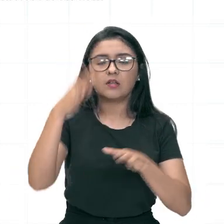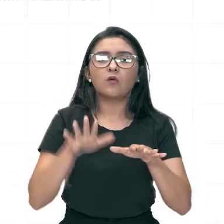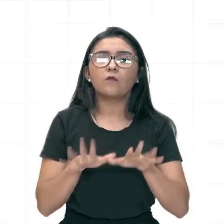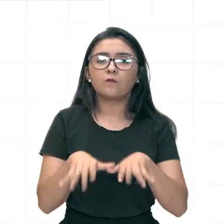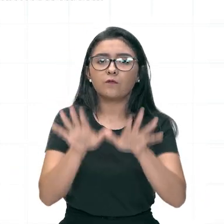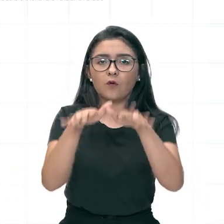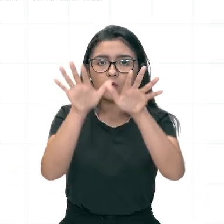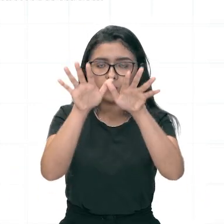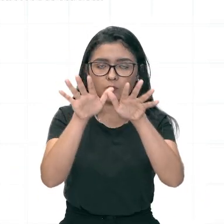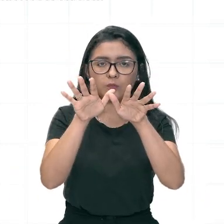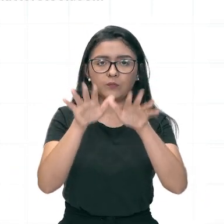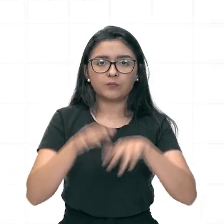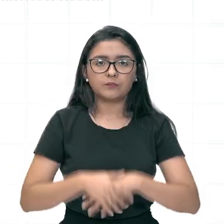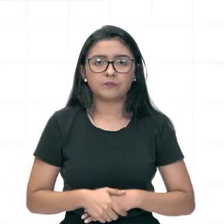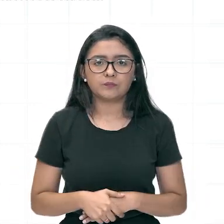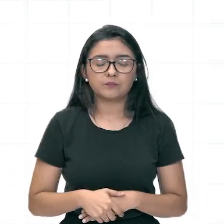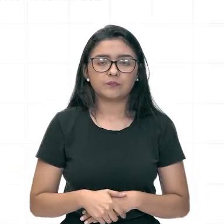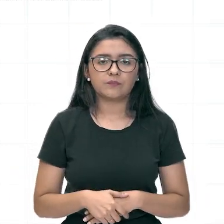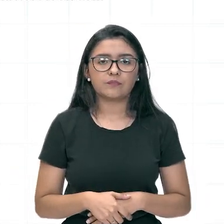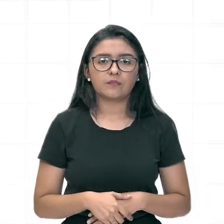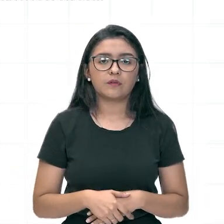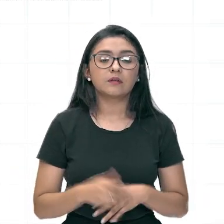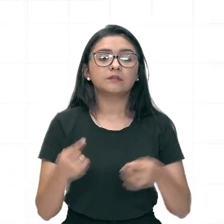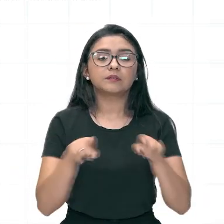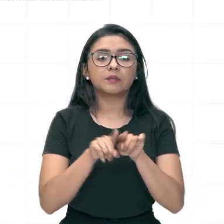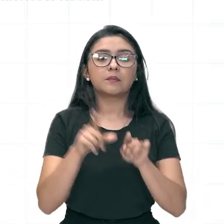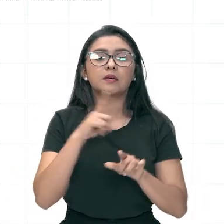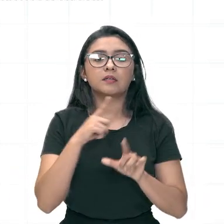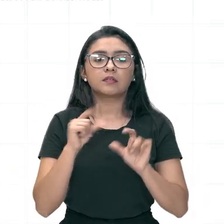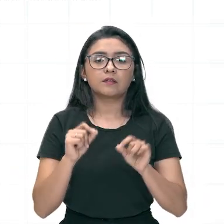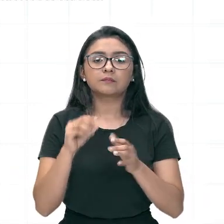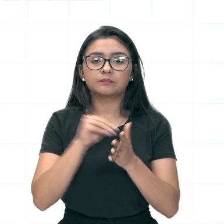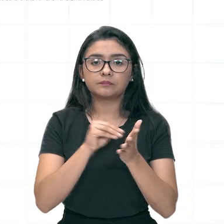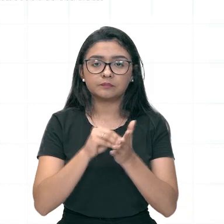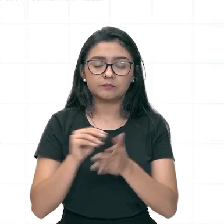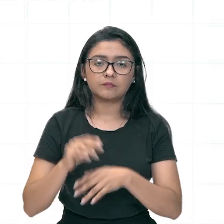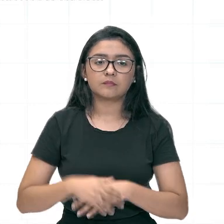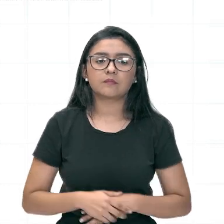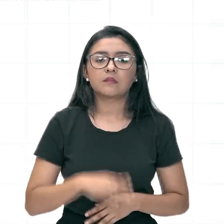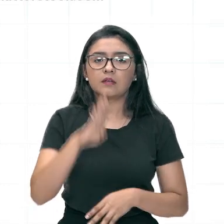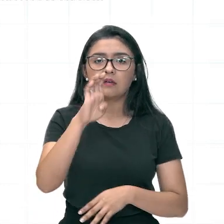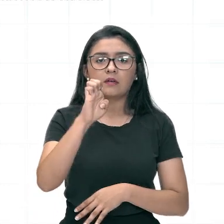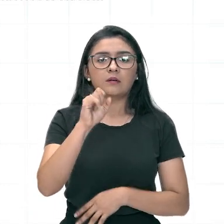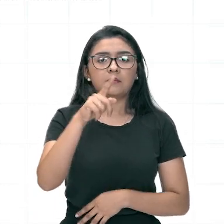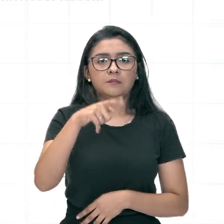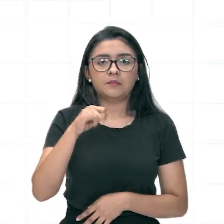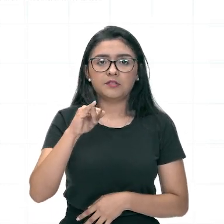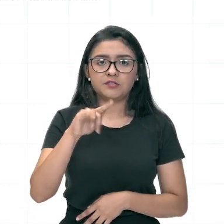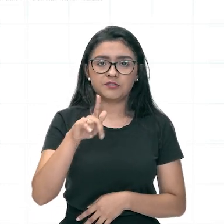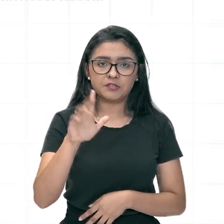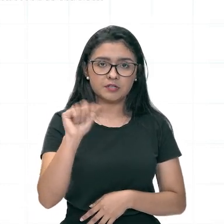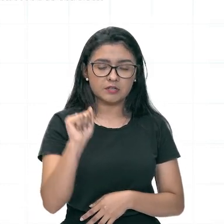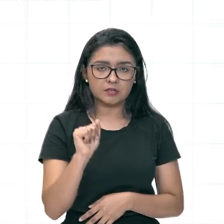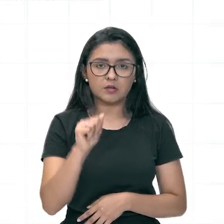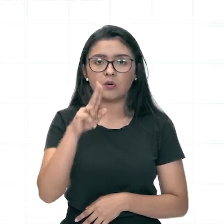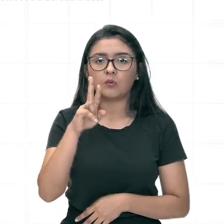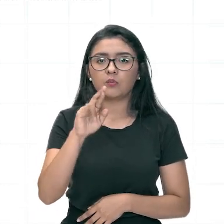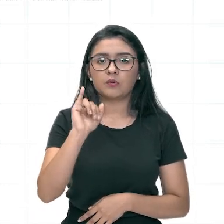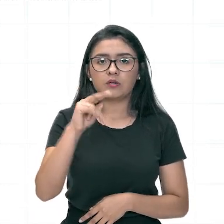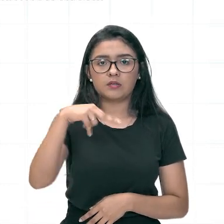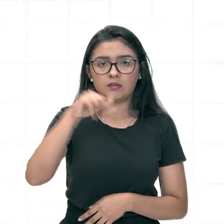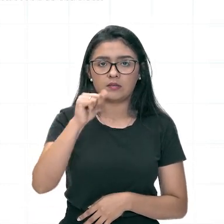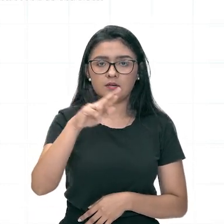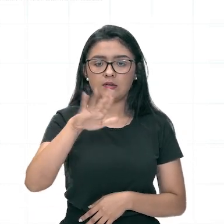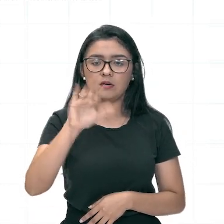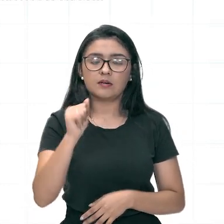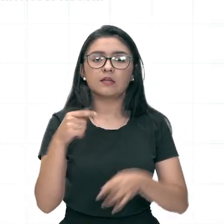facilitar ali o voo desses animais. Tem também a ausência da bexiga natatória, aliás, a ausência de bexiga